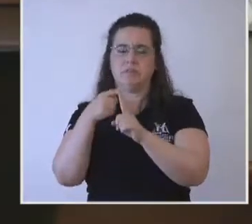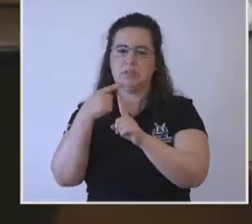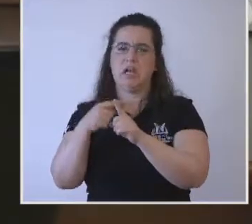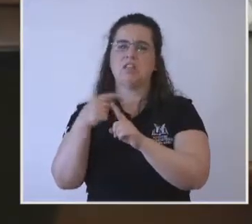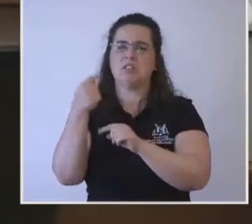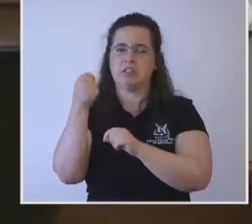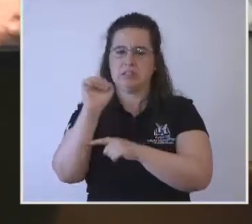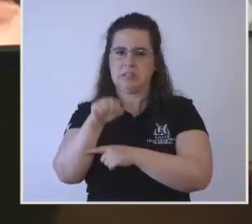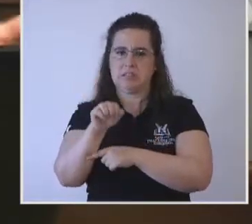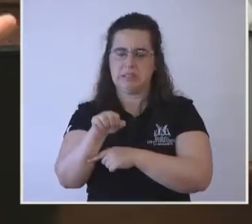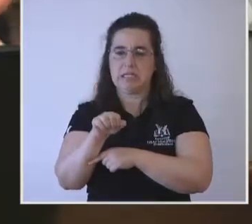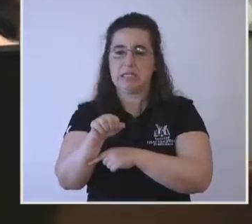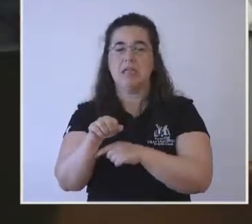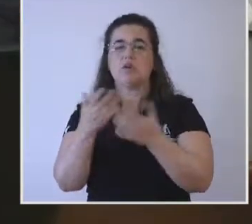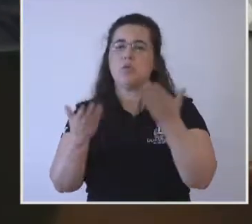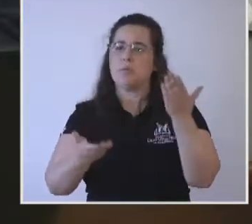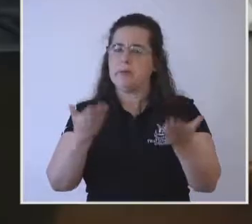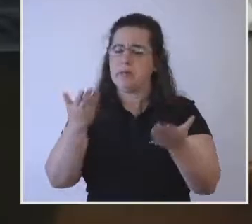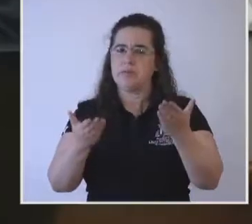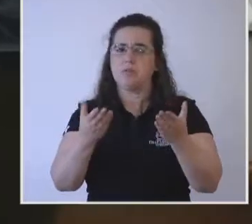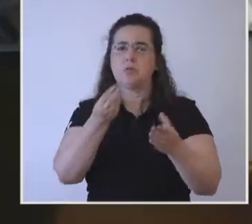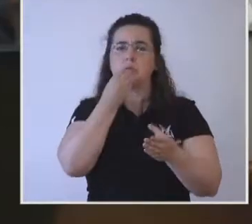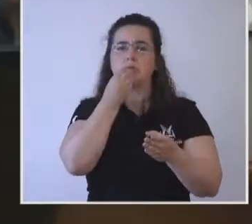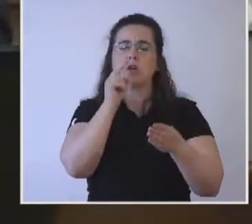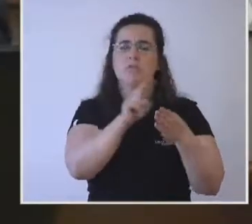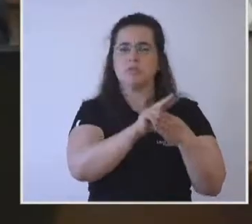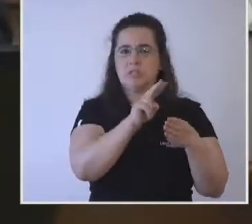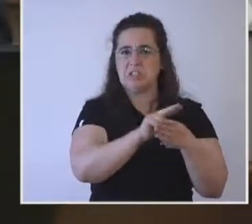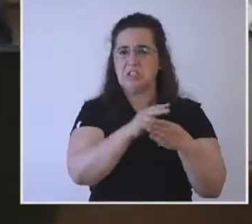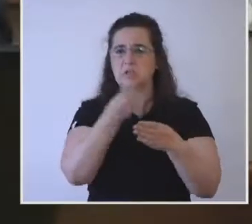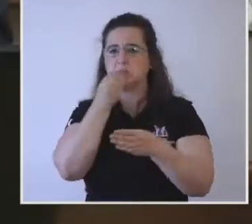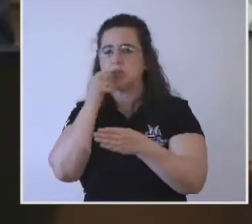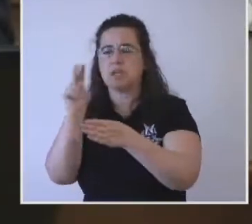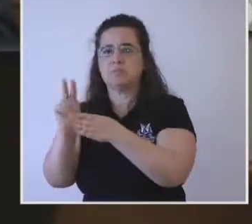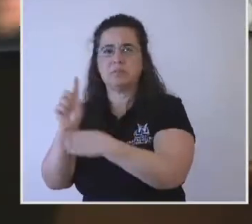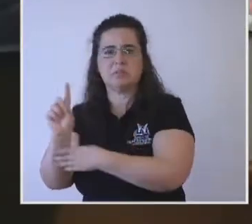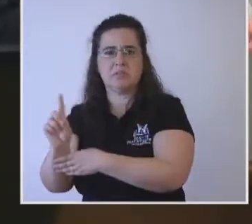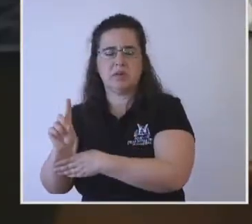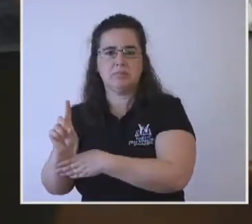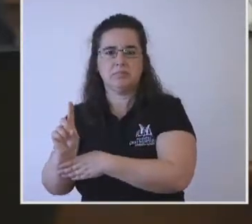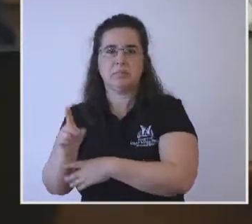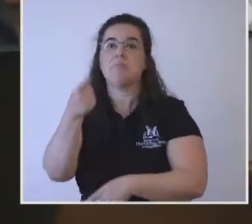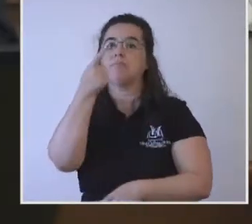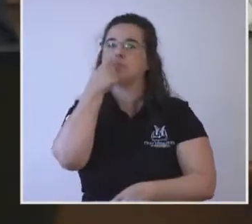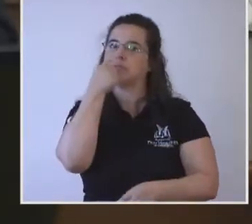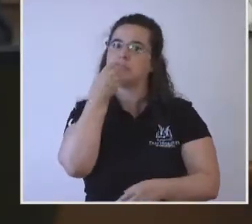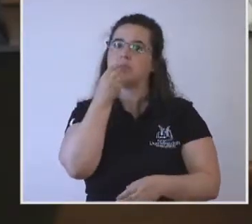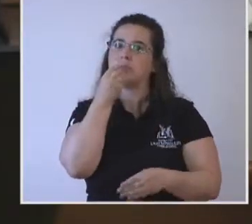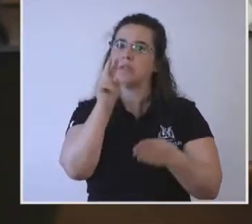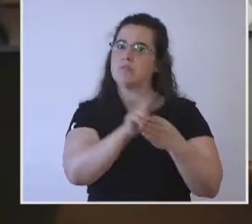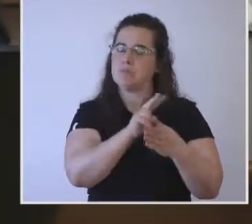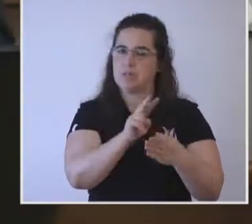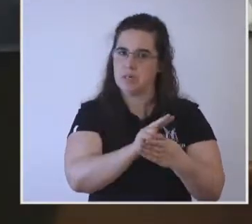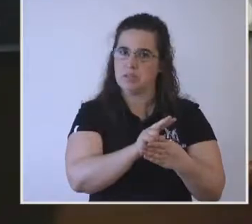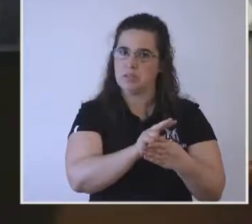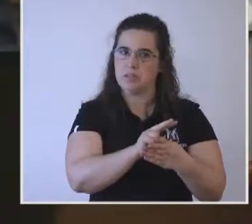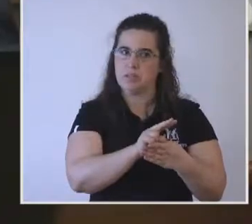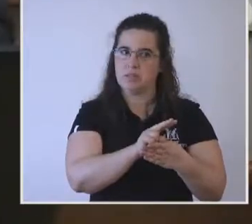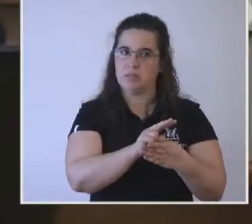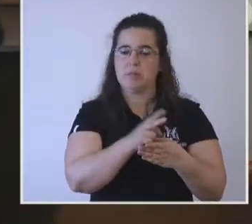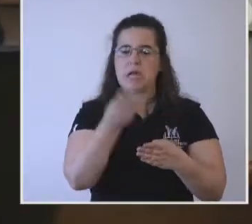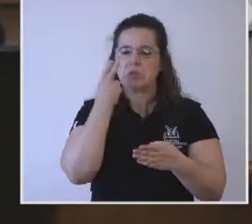vegetarianos em relação aos vegetarianos? Não, não há vantagem nenhuma. É preferível ser vegetariano de qualquer tipo. Quando nós olhamos para